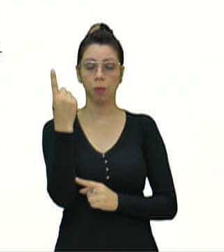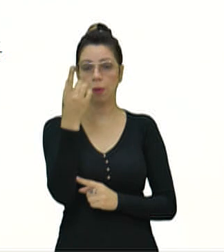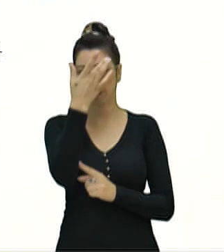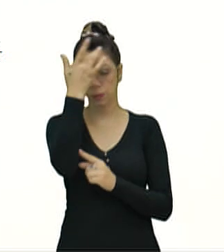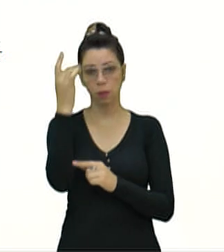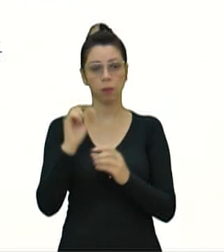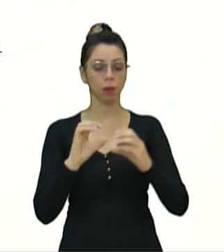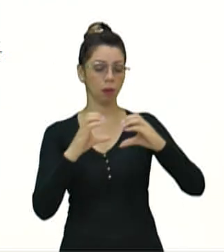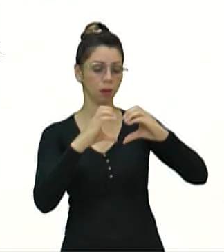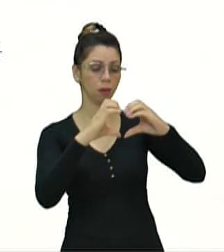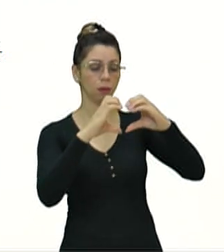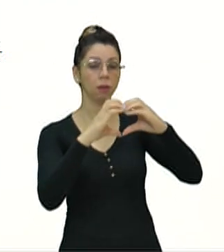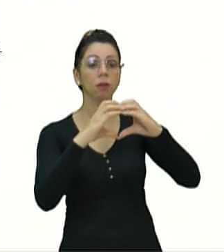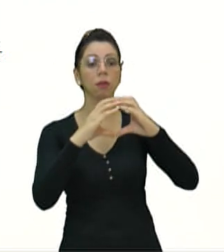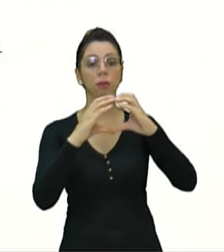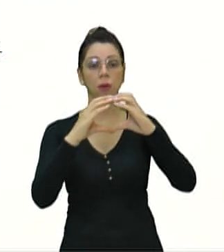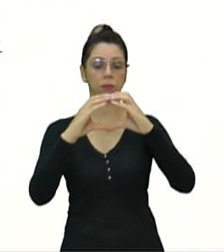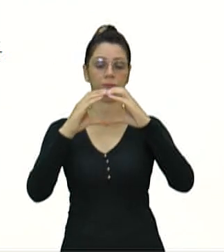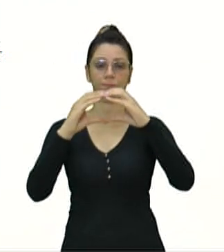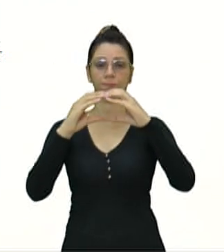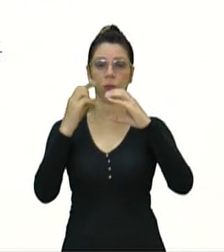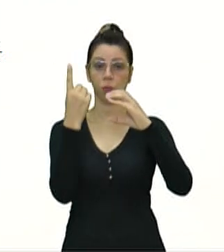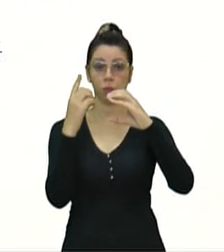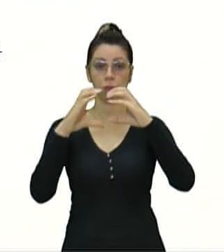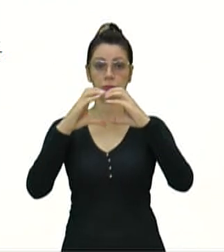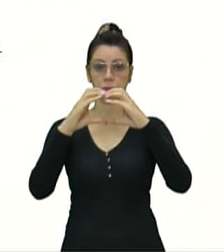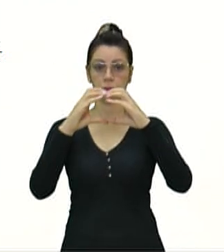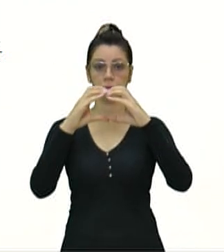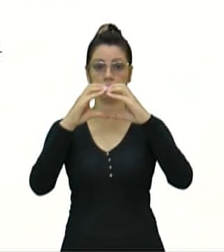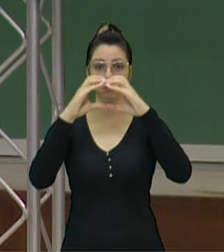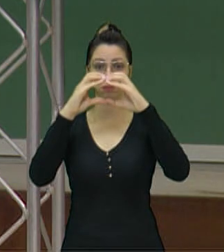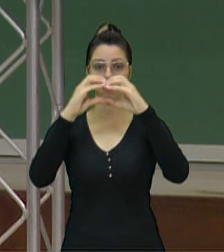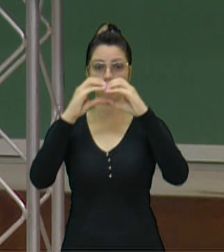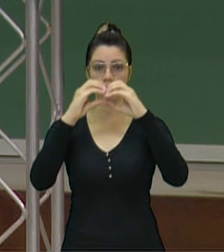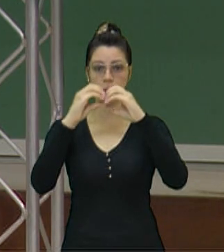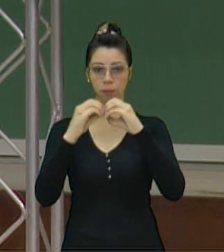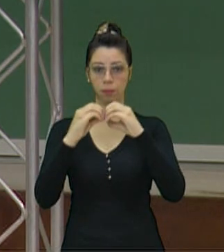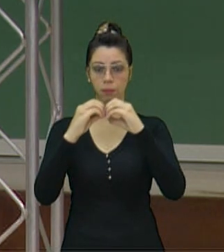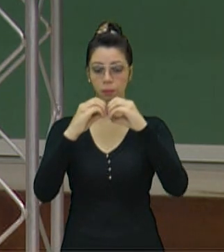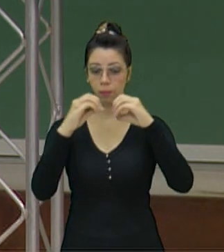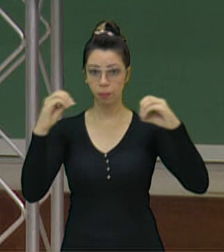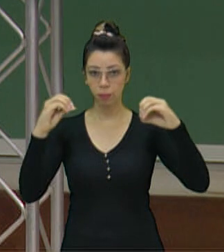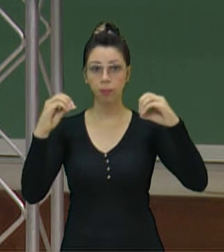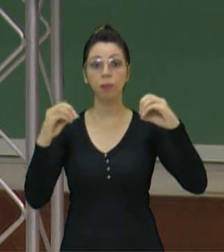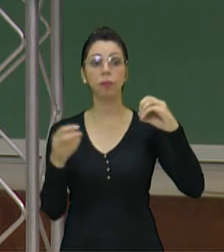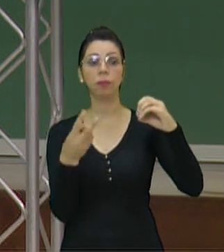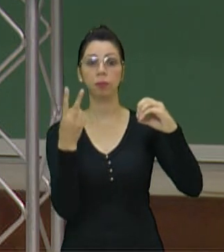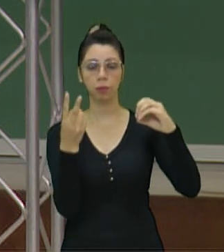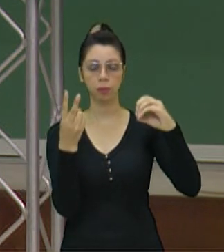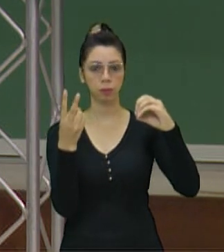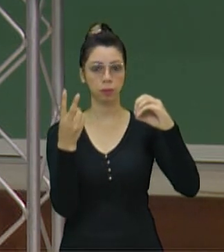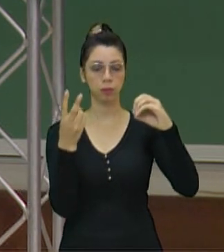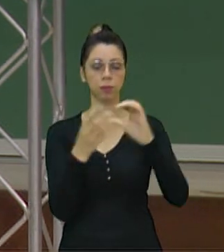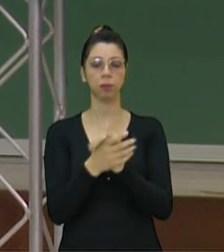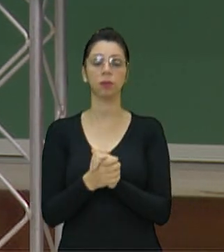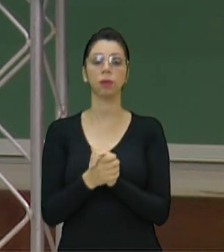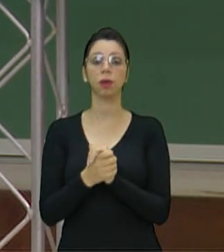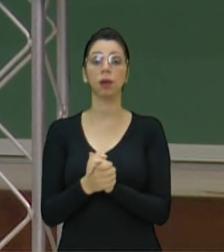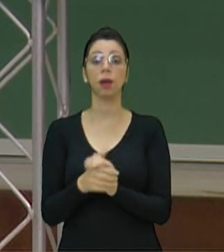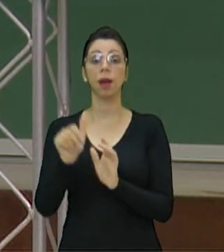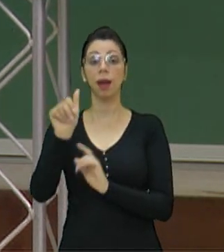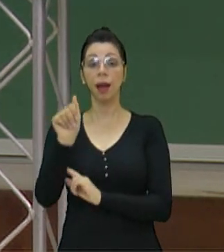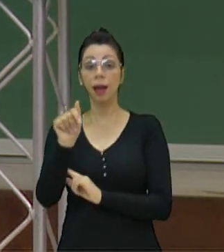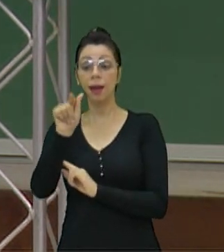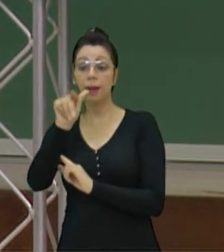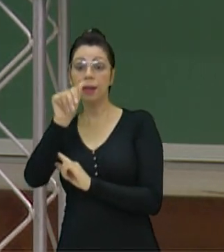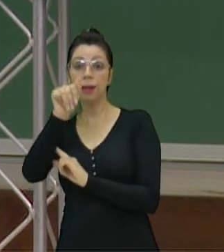novos indivíduos. A partir de um apenas, não precisa de dois, apenas um já gera novos indivíduos. Ela é agâmica, ou seja, ela não